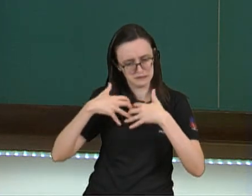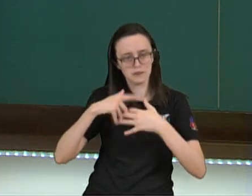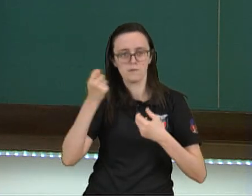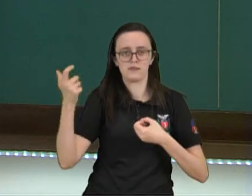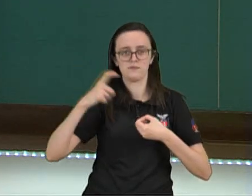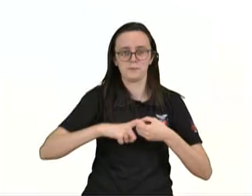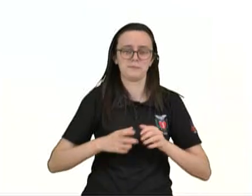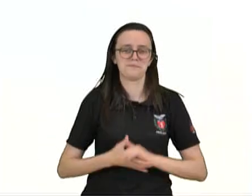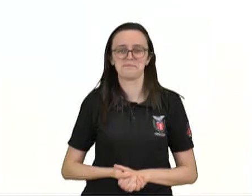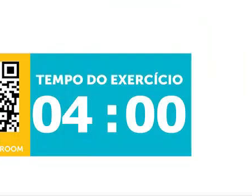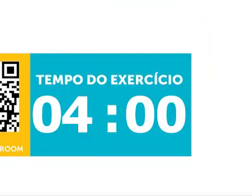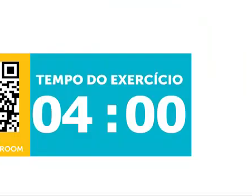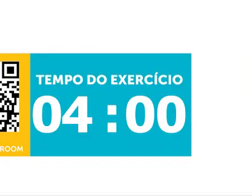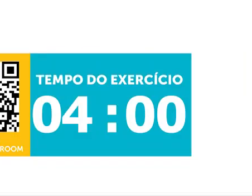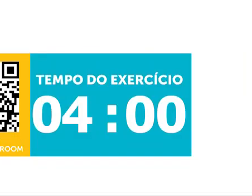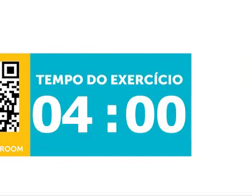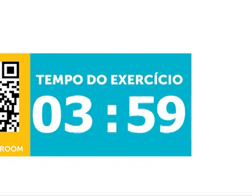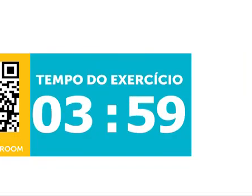e a gente já volta.